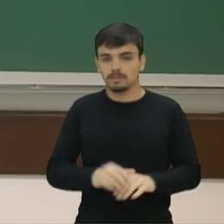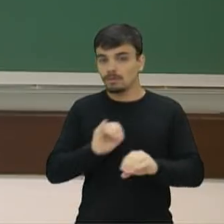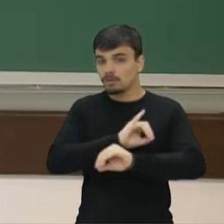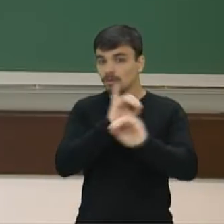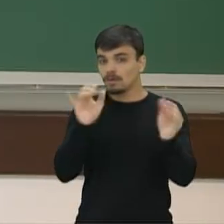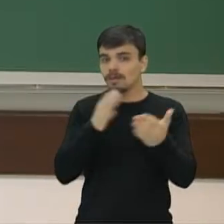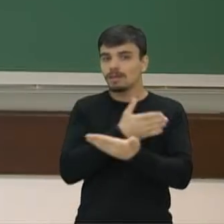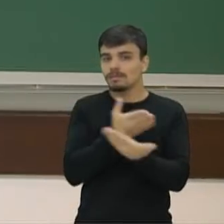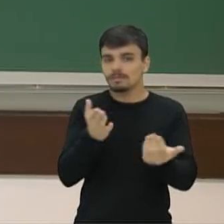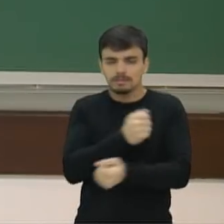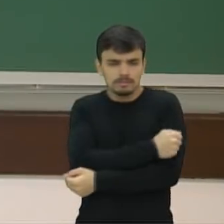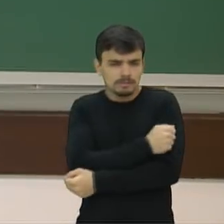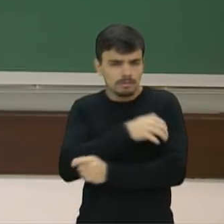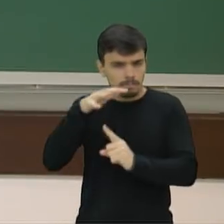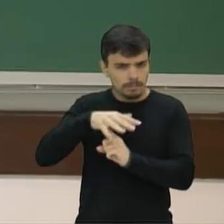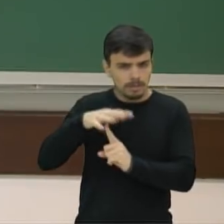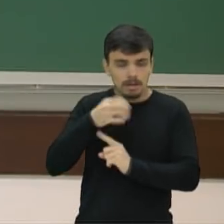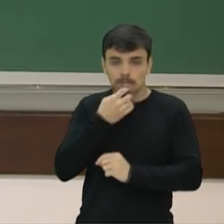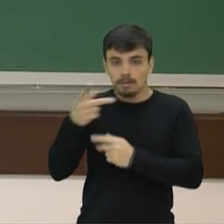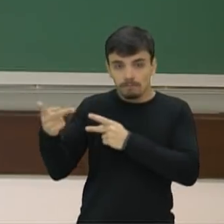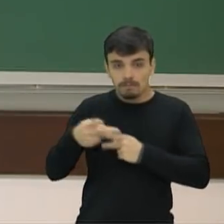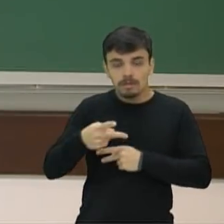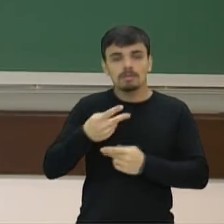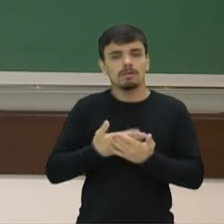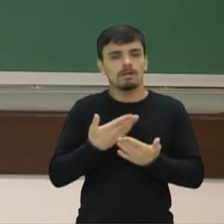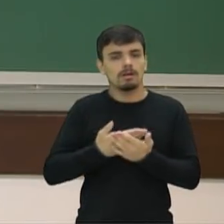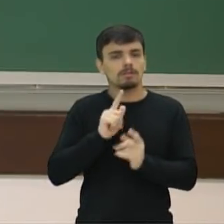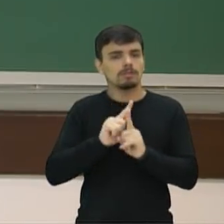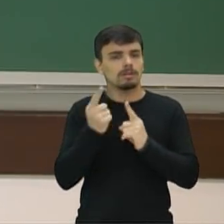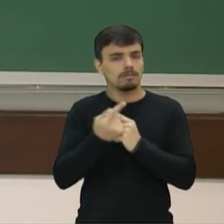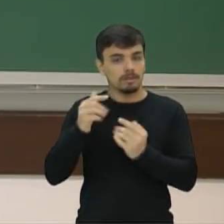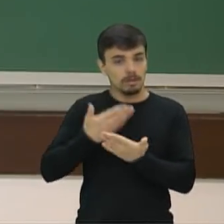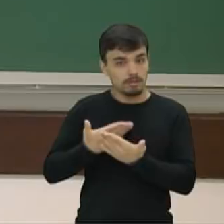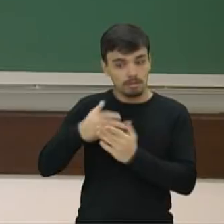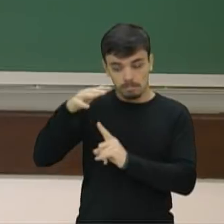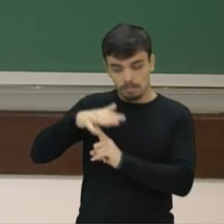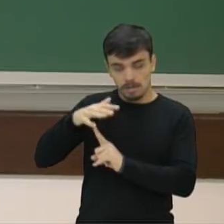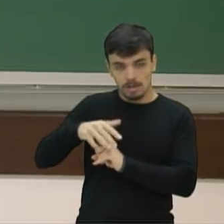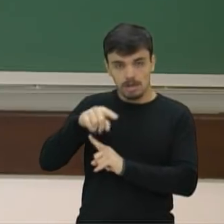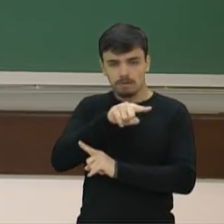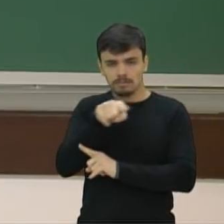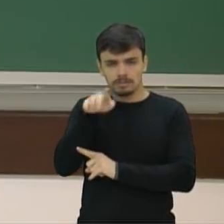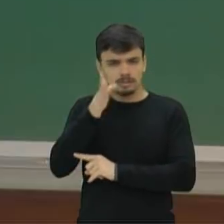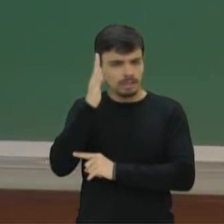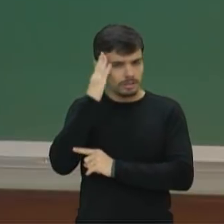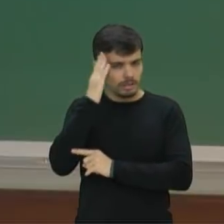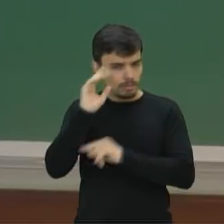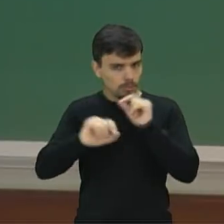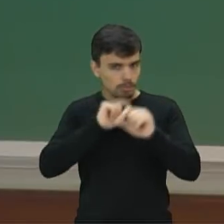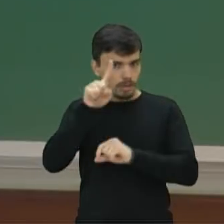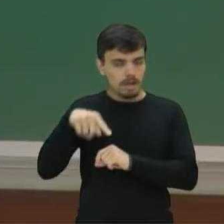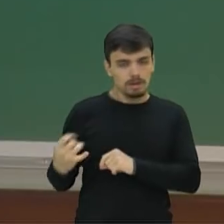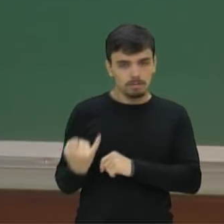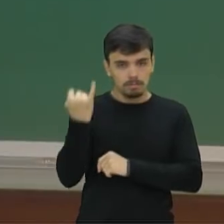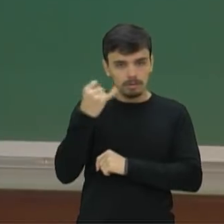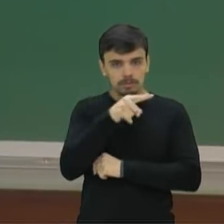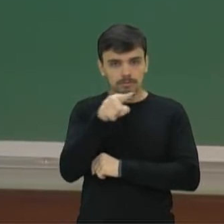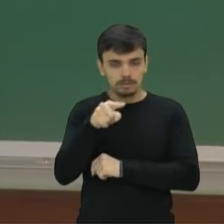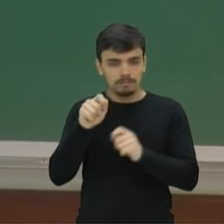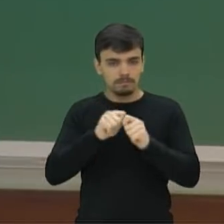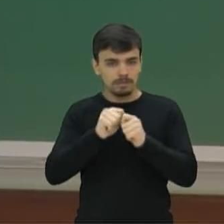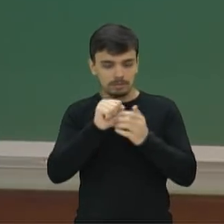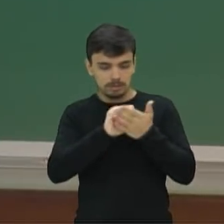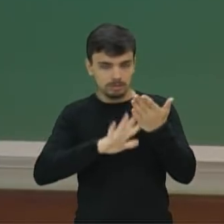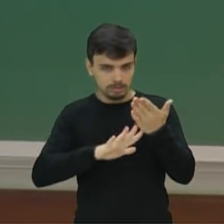Olá, estudante paranaense! Bem-vindo à nossa aula de Geografia do programa Aula Paraná. E como você sabe, é fundamental que você realize